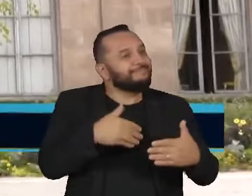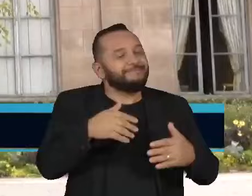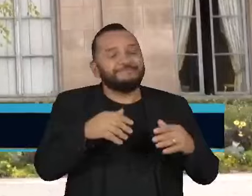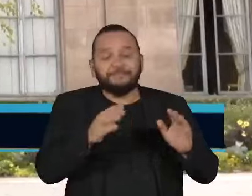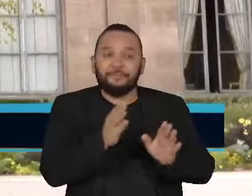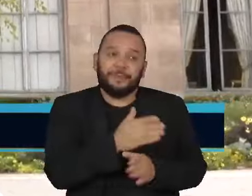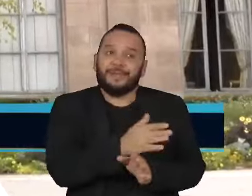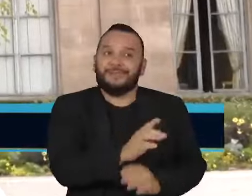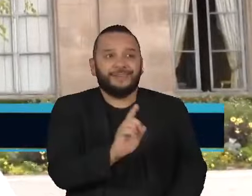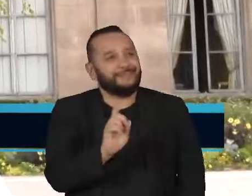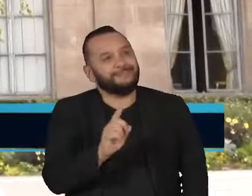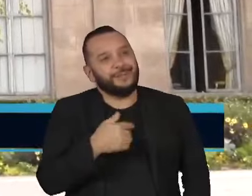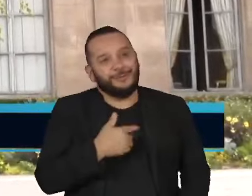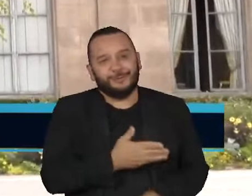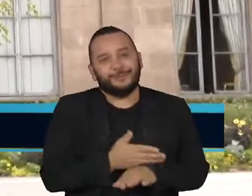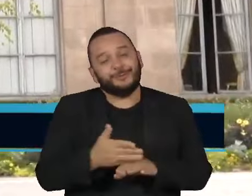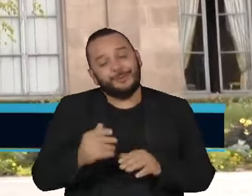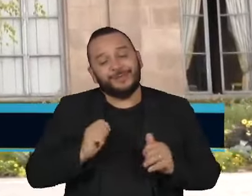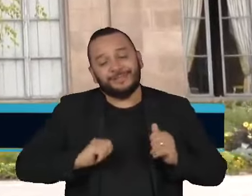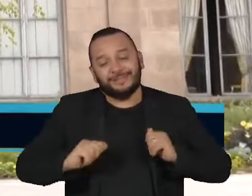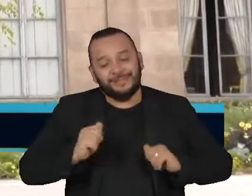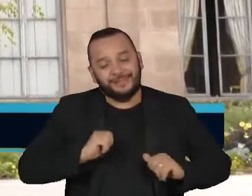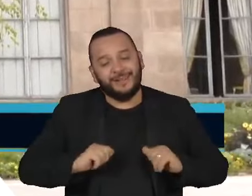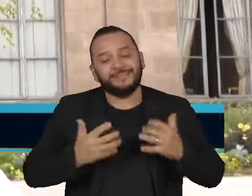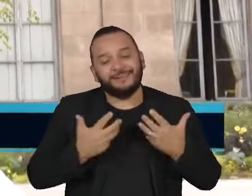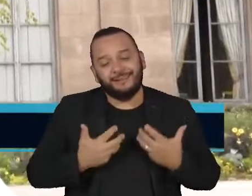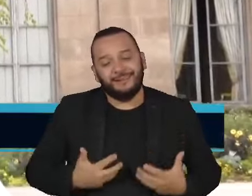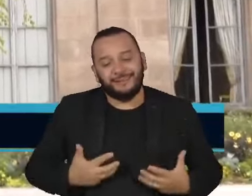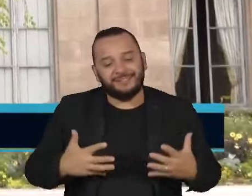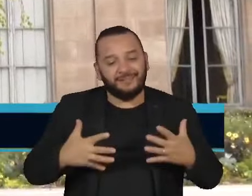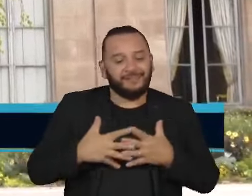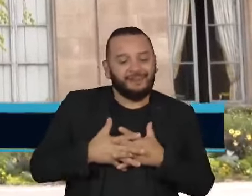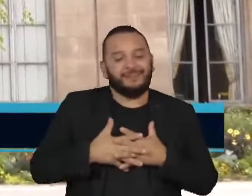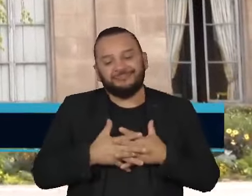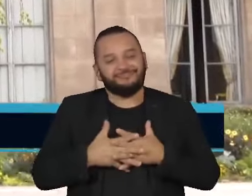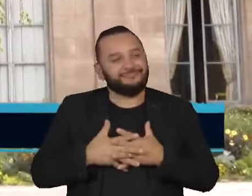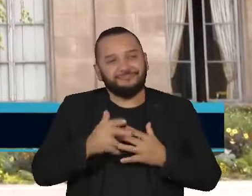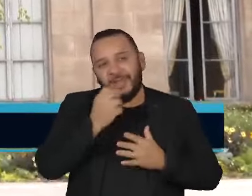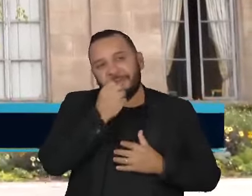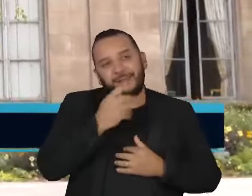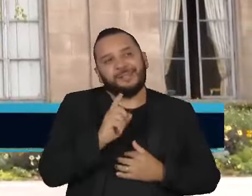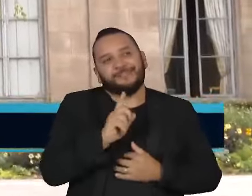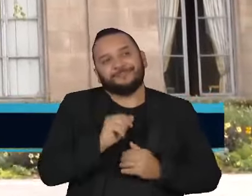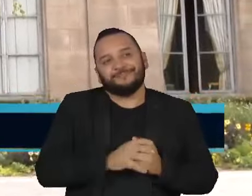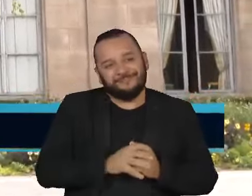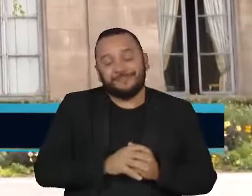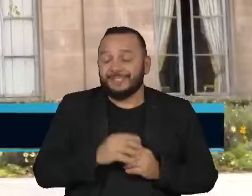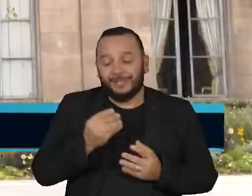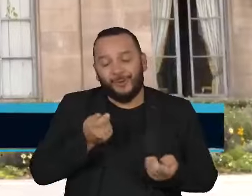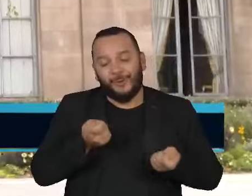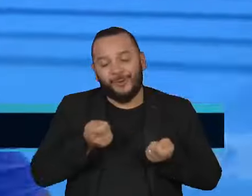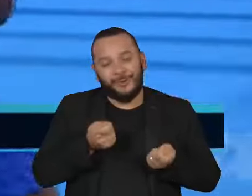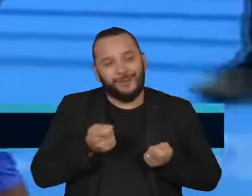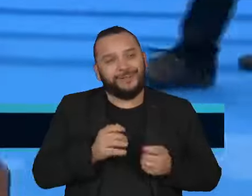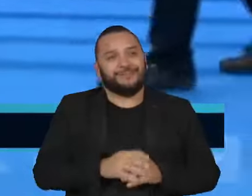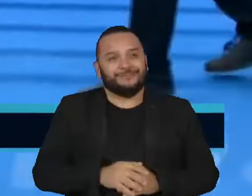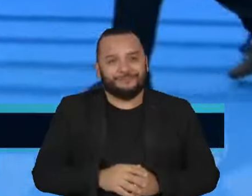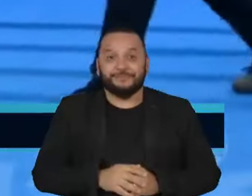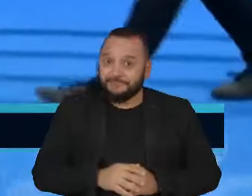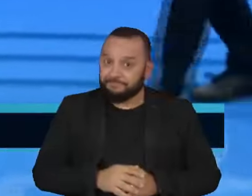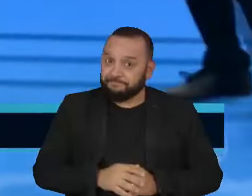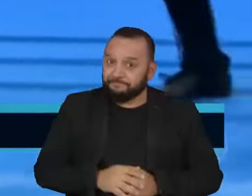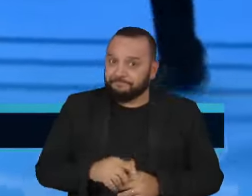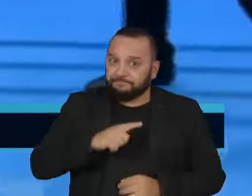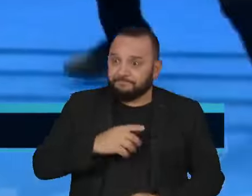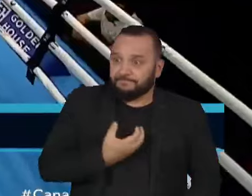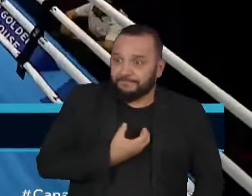perder é o que eu costumo falar ansiedade em excesso cansa trava não faz bem então a gente tenta controlar isso dessa forma medalhista